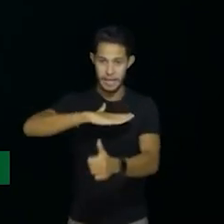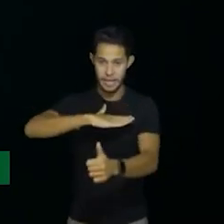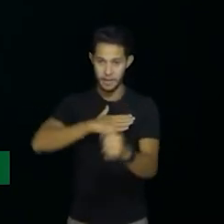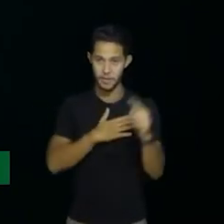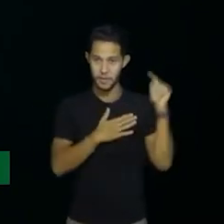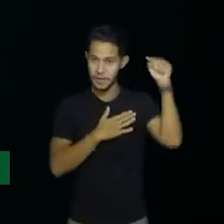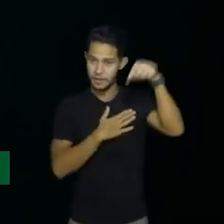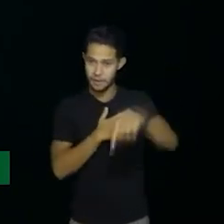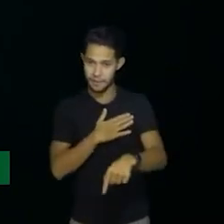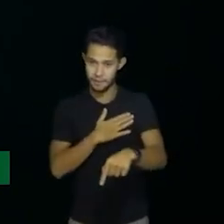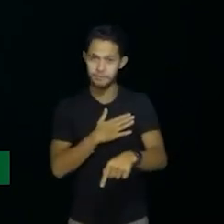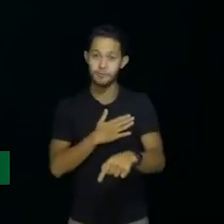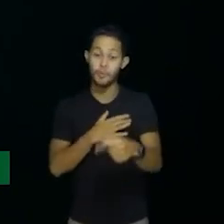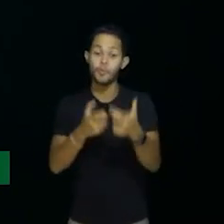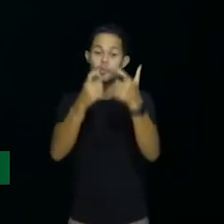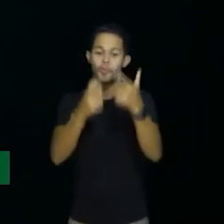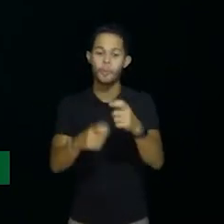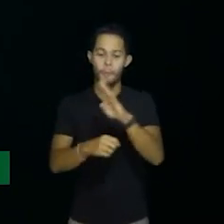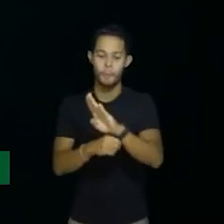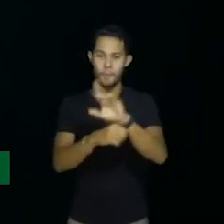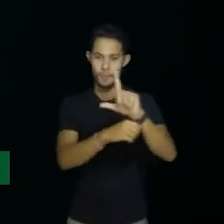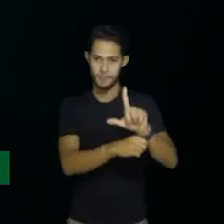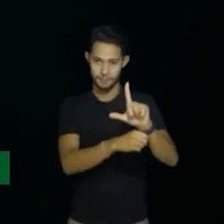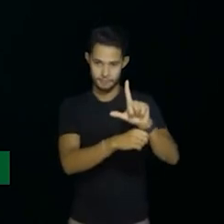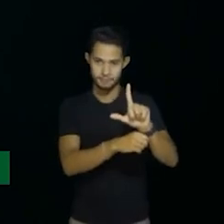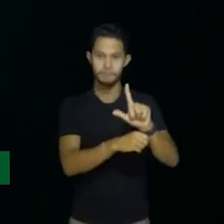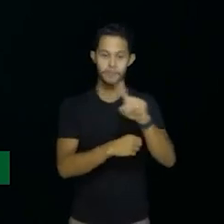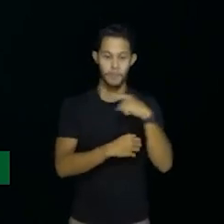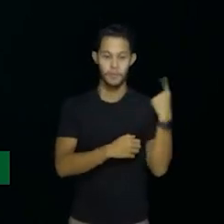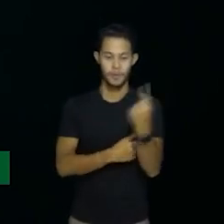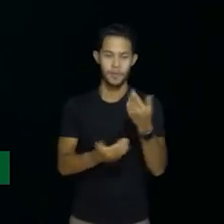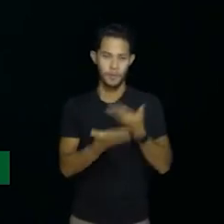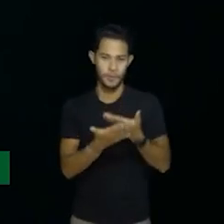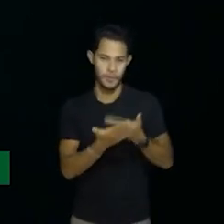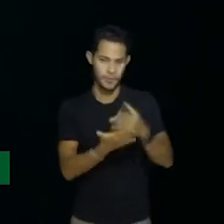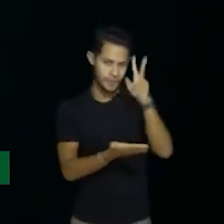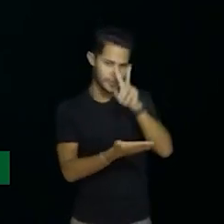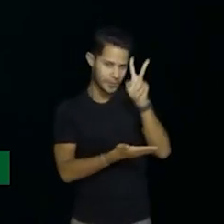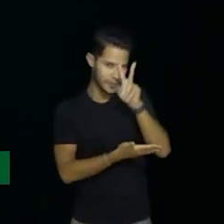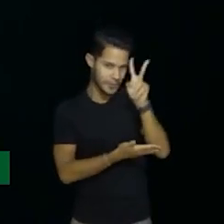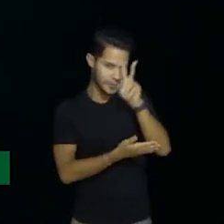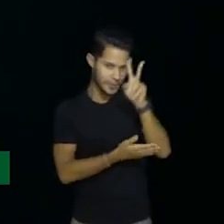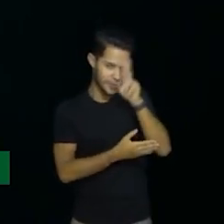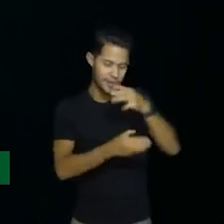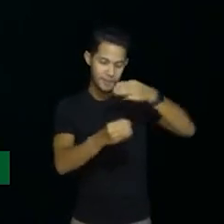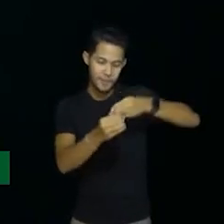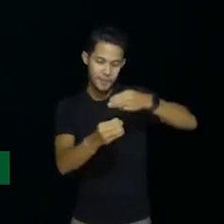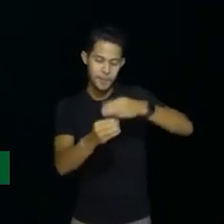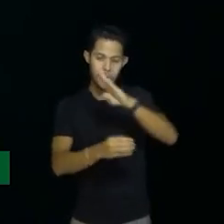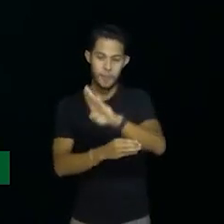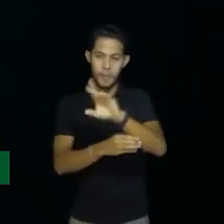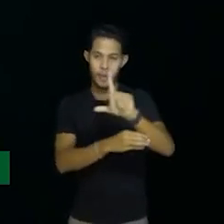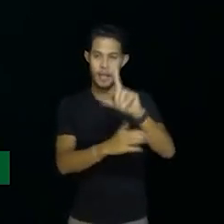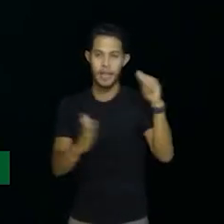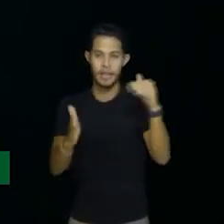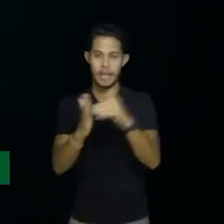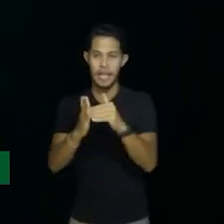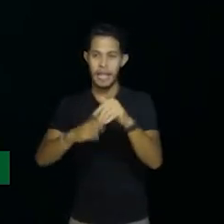especificamente, aonde, até onde a gente estudou a história, o município de Blumenau, se não me falha a memória, ia até Lages.